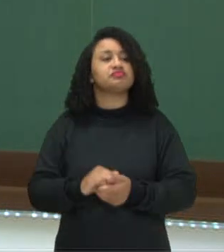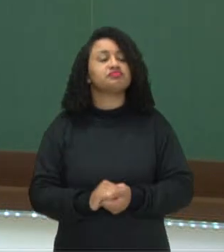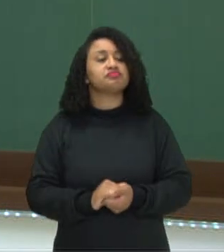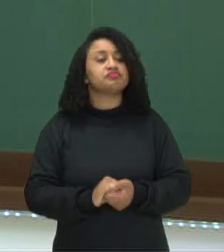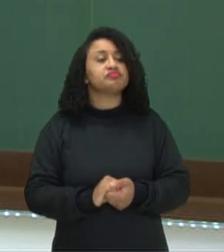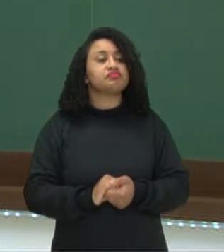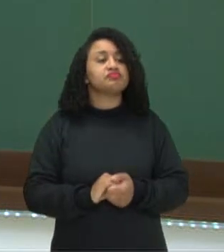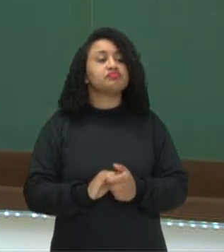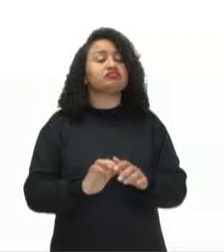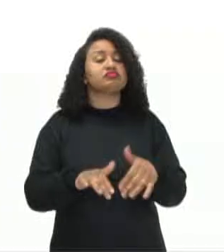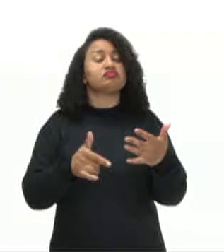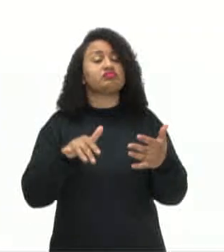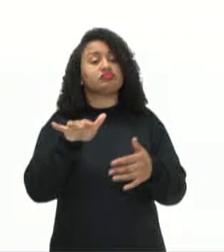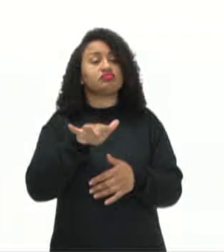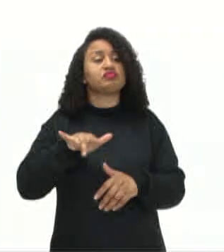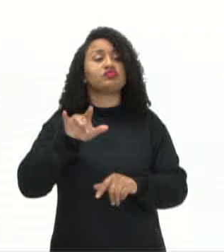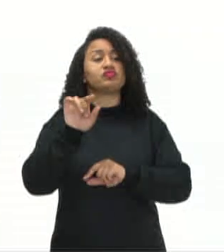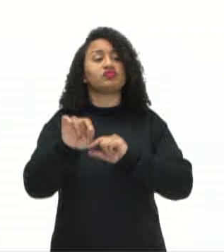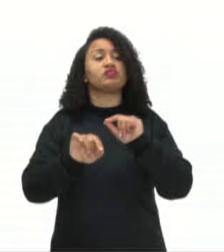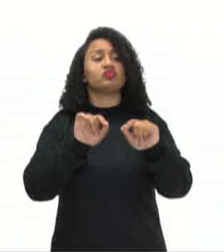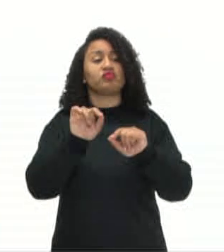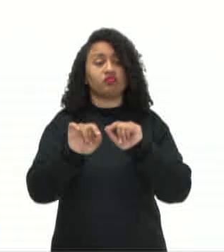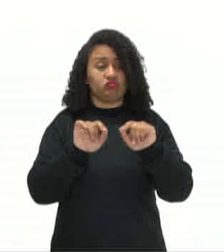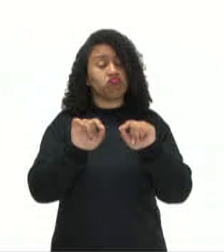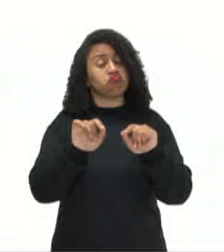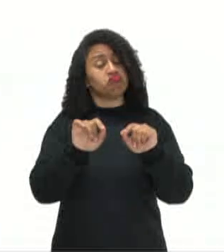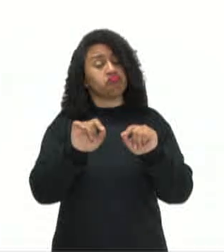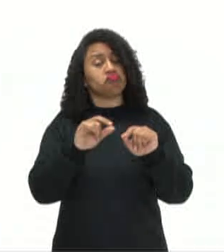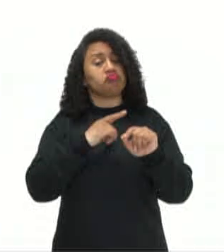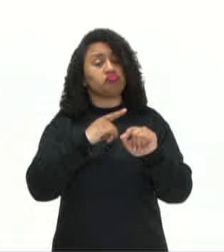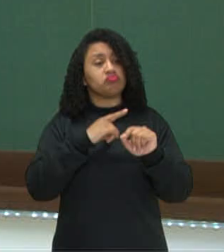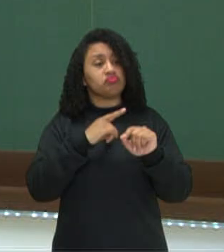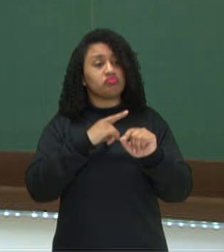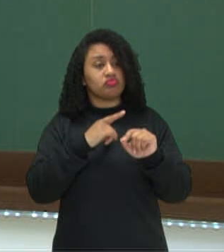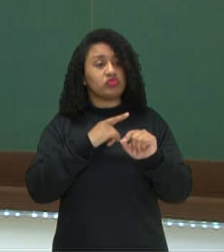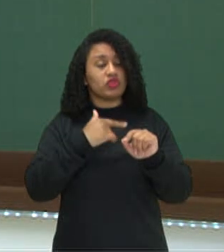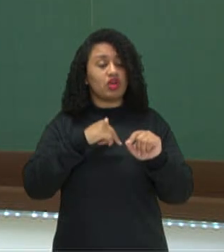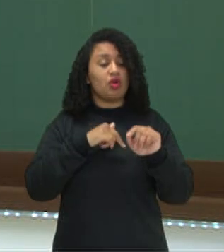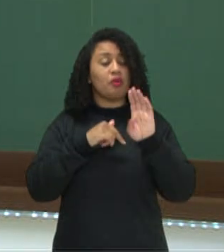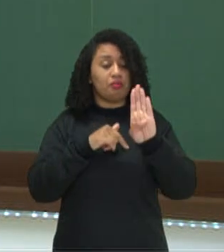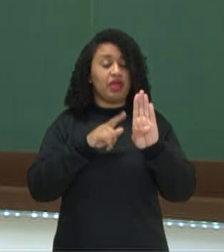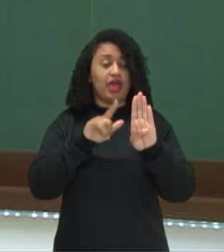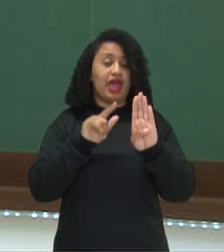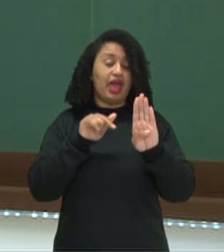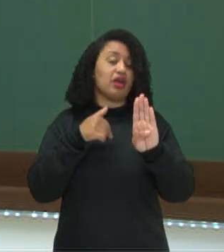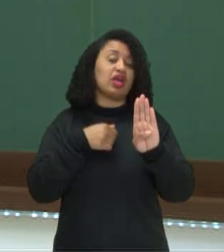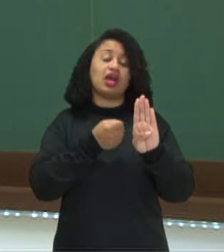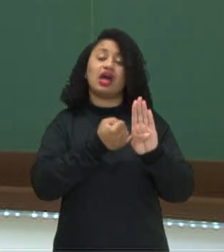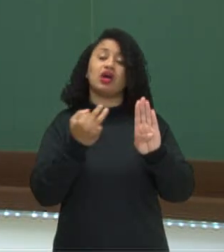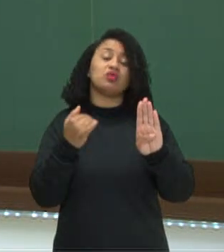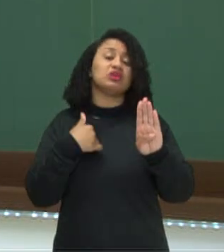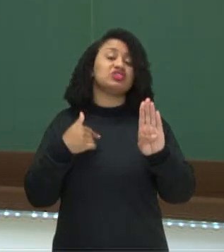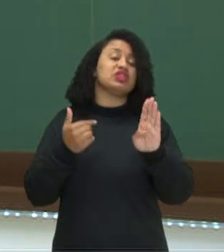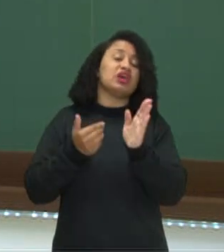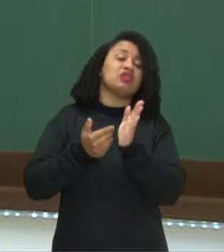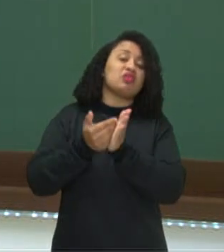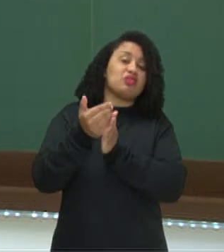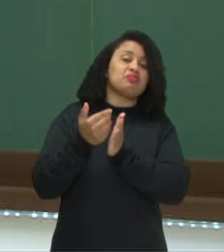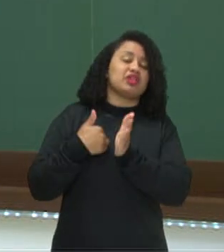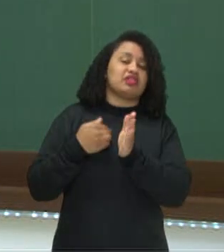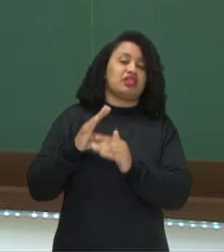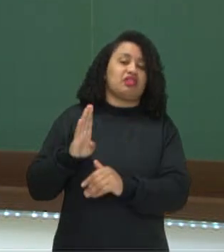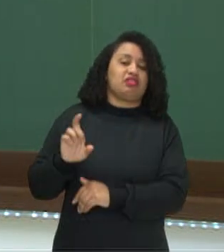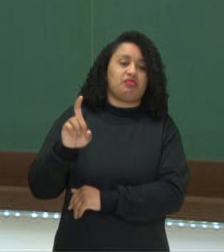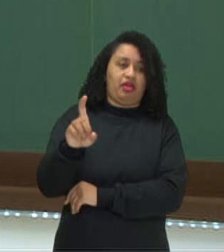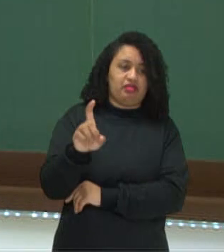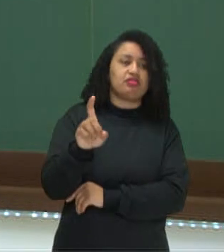x. Nesse caso ali, pessoal, nós temos que o nosso b era a quantidade inicial, né? A quantidade